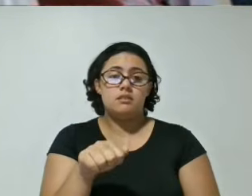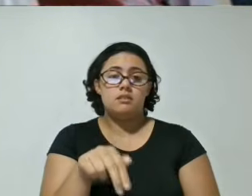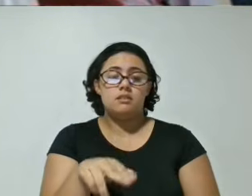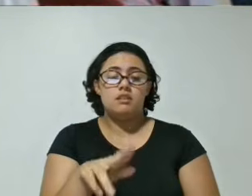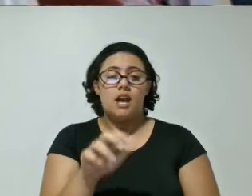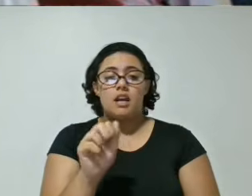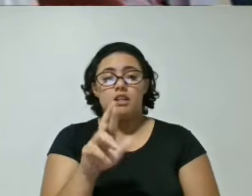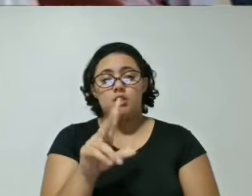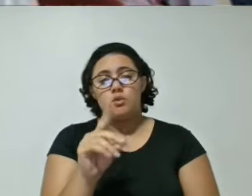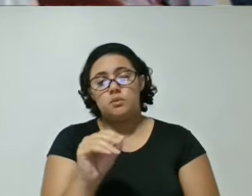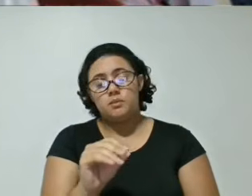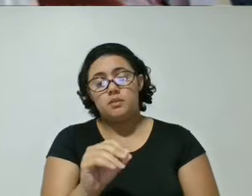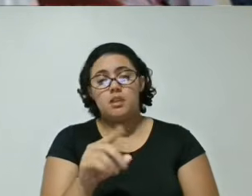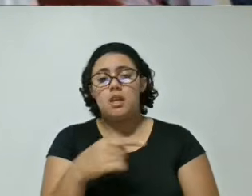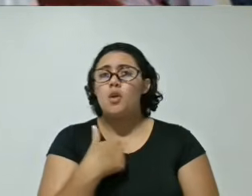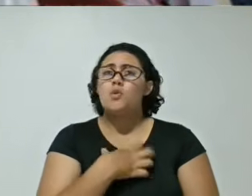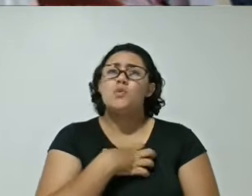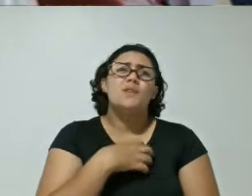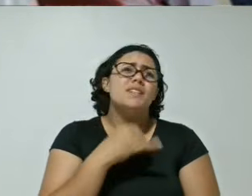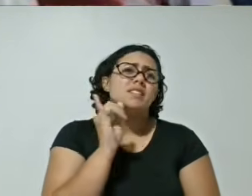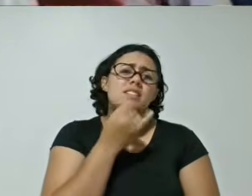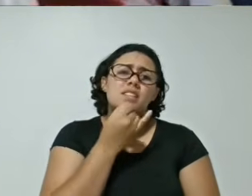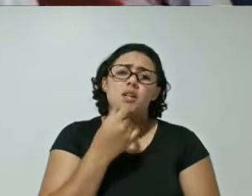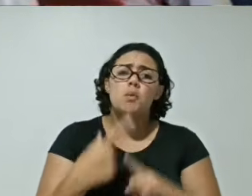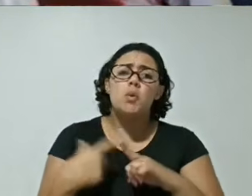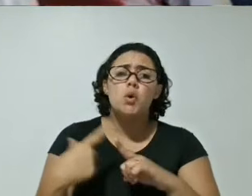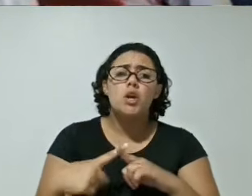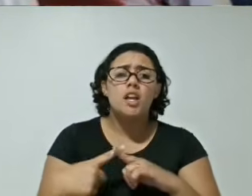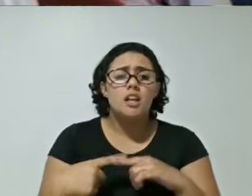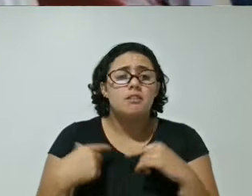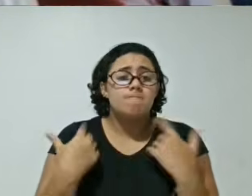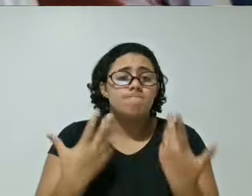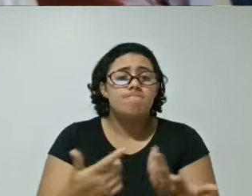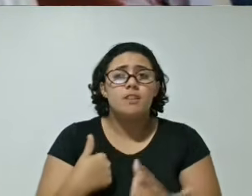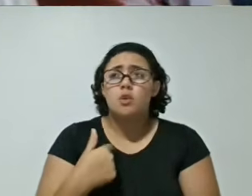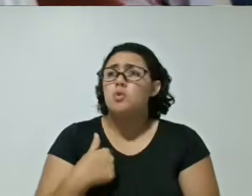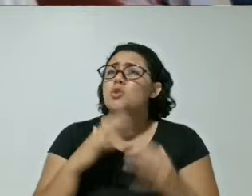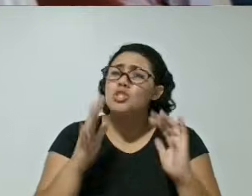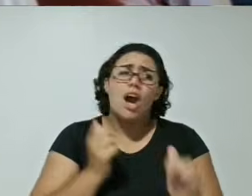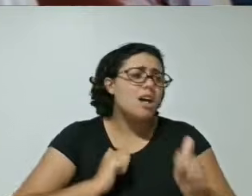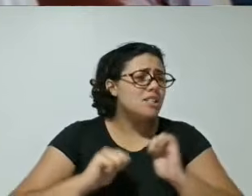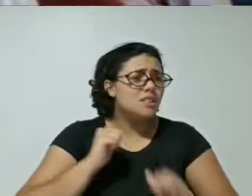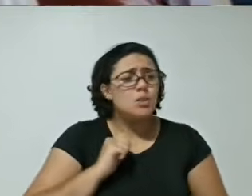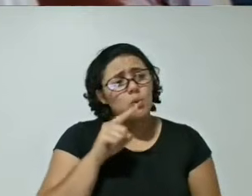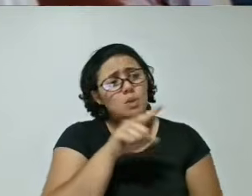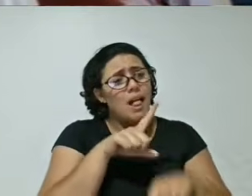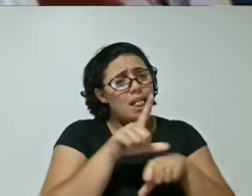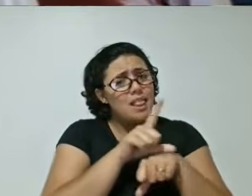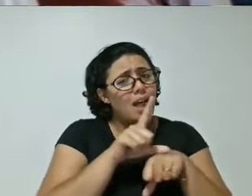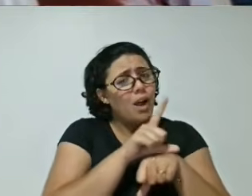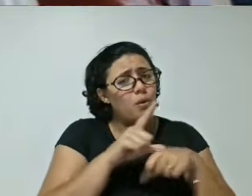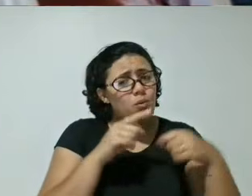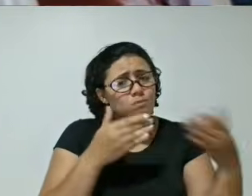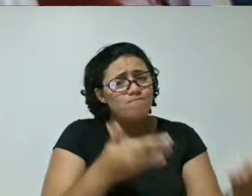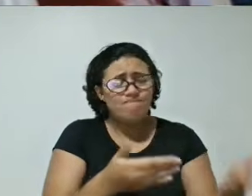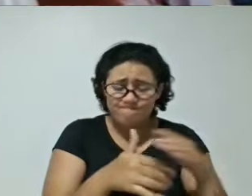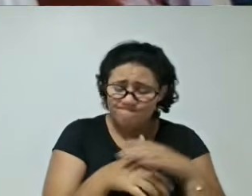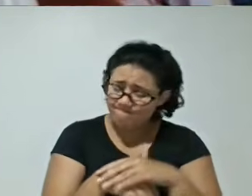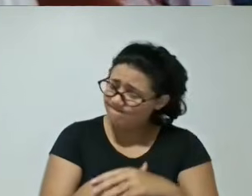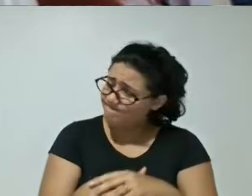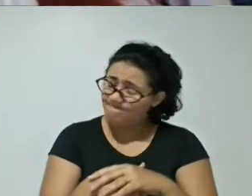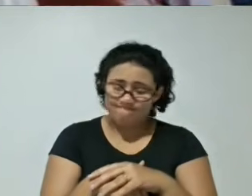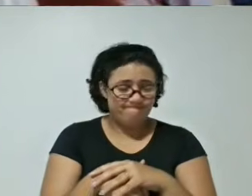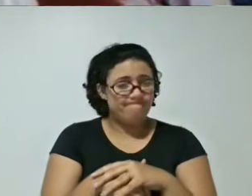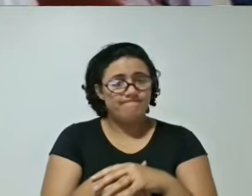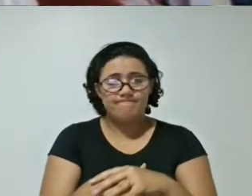né, fiquei muito desapontado, assim, né, eu tinha feito já uma expectativa do que eu poderia fazer nesse espaço e tal, né,